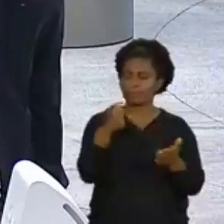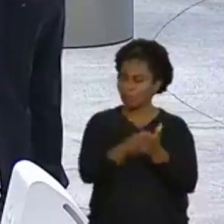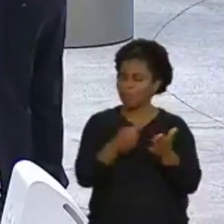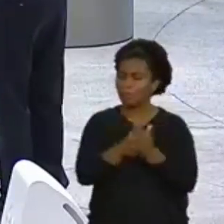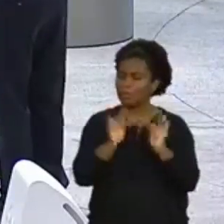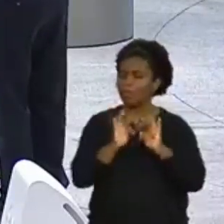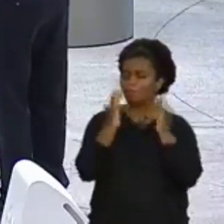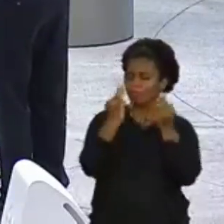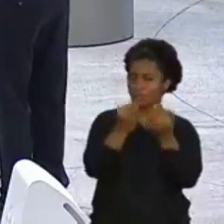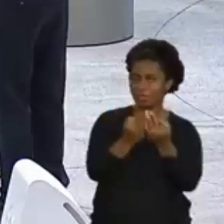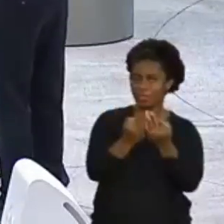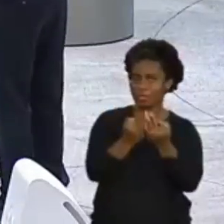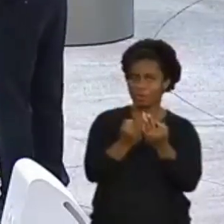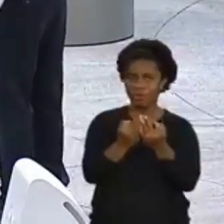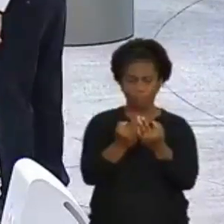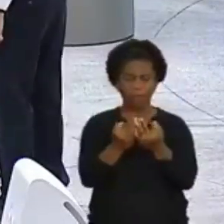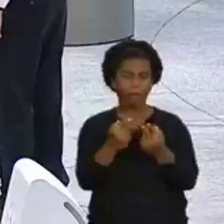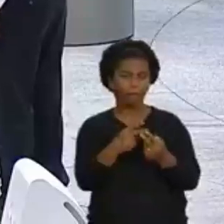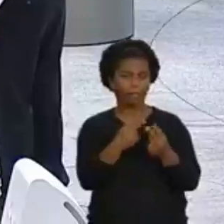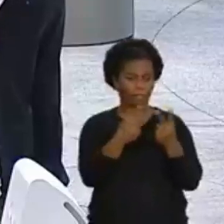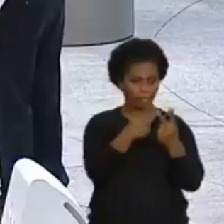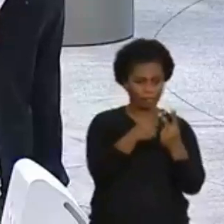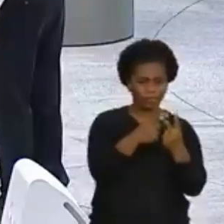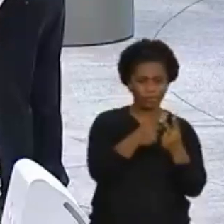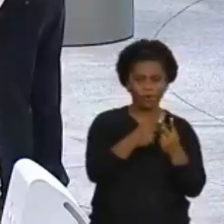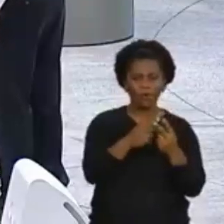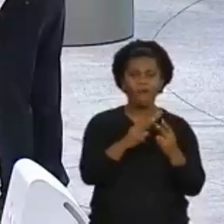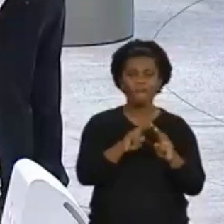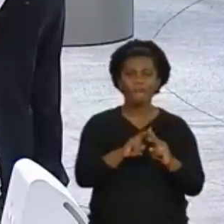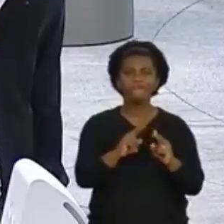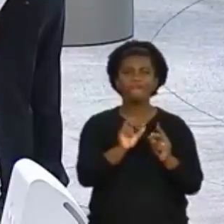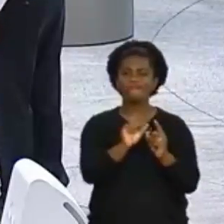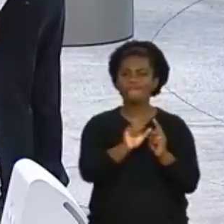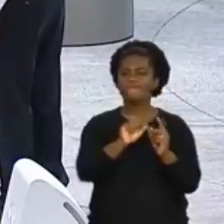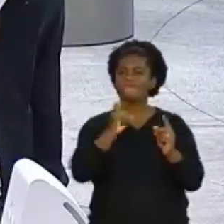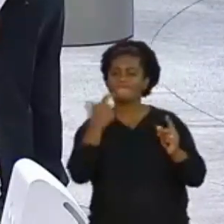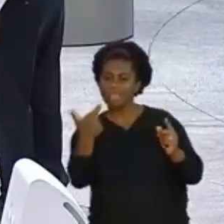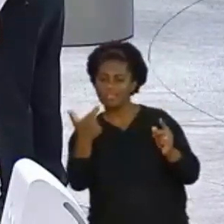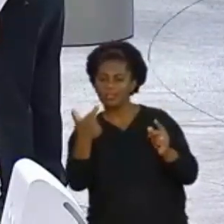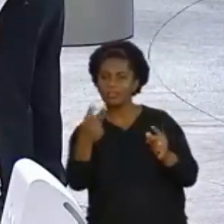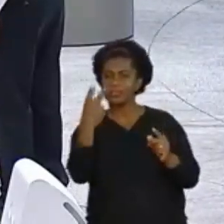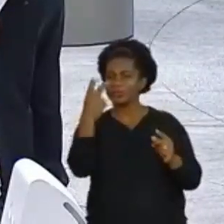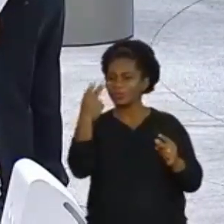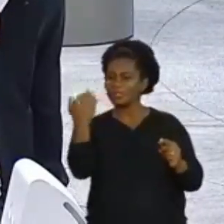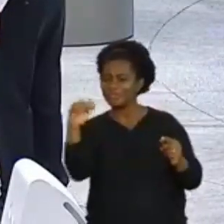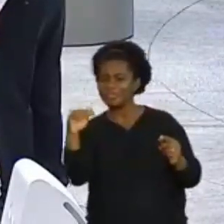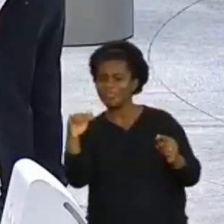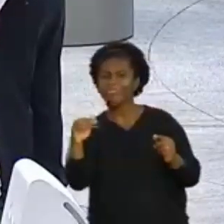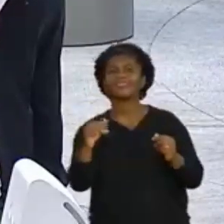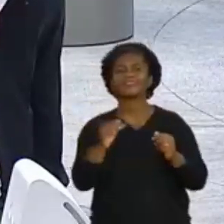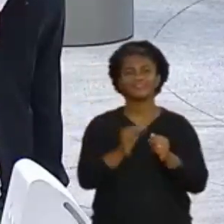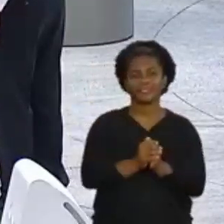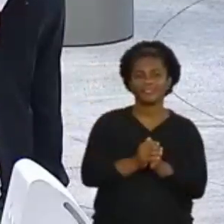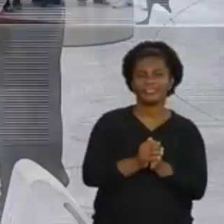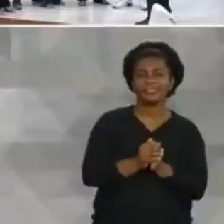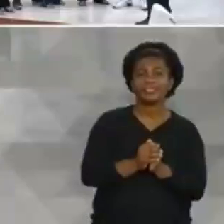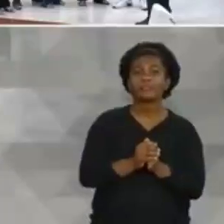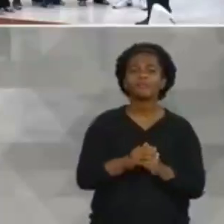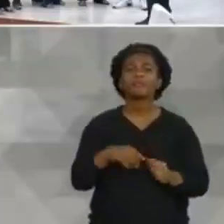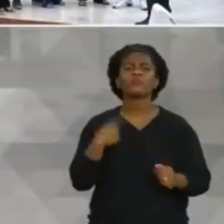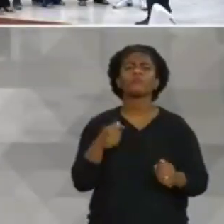dois. Dois contra dois e meio. Isso, e a gente... E a gente juntos, usando nossa